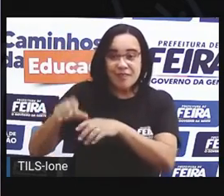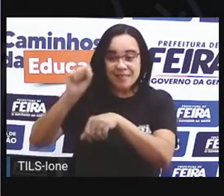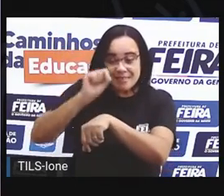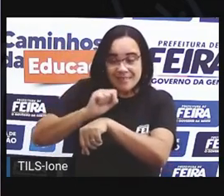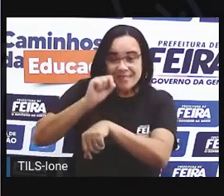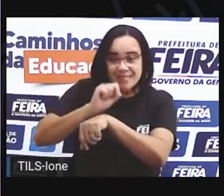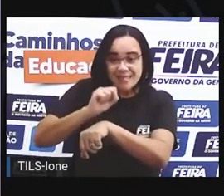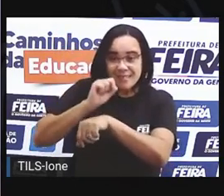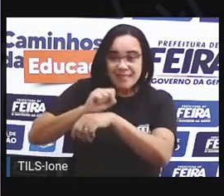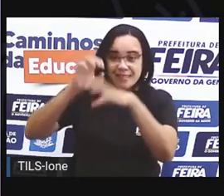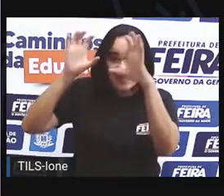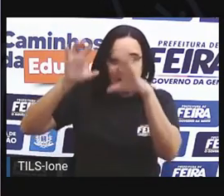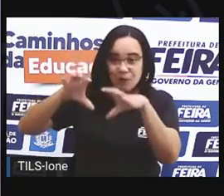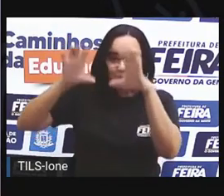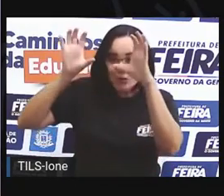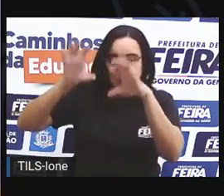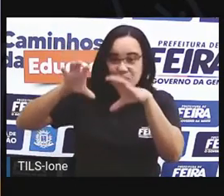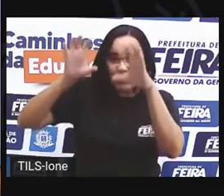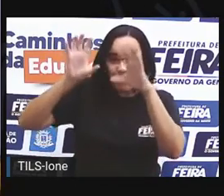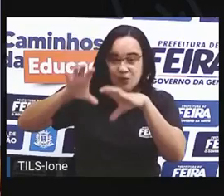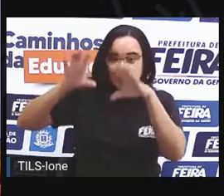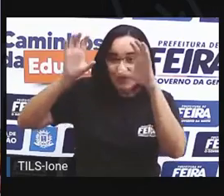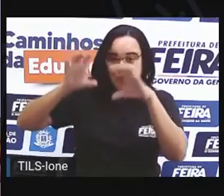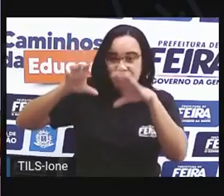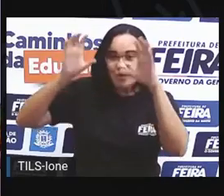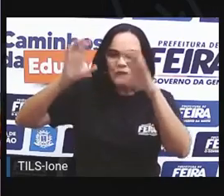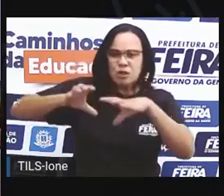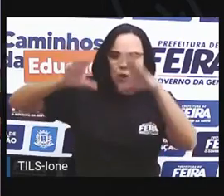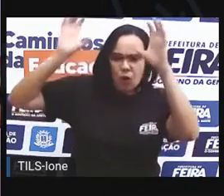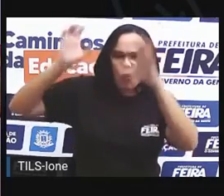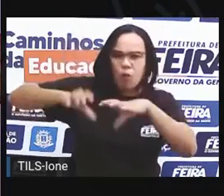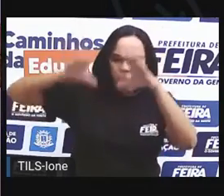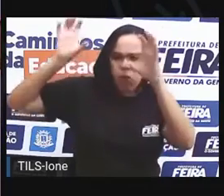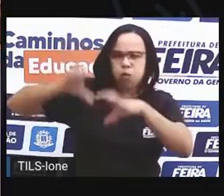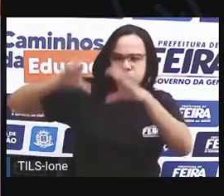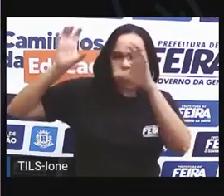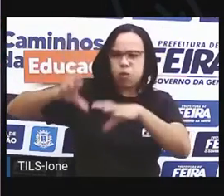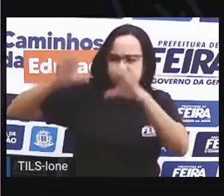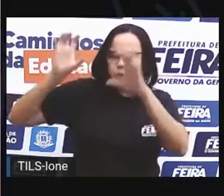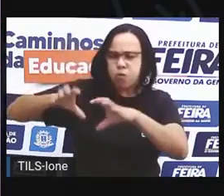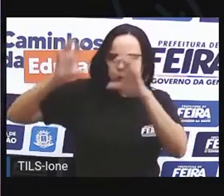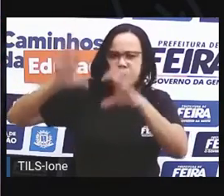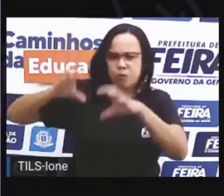esperando a chuva passar. E a chuva continuou a cair.